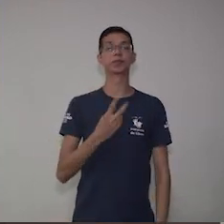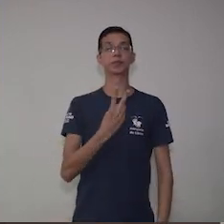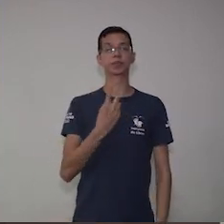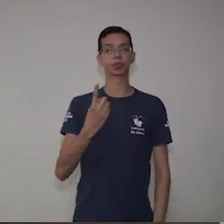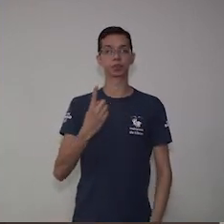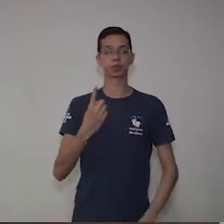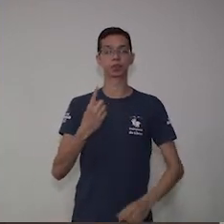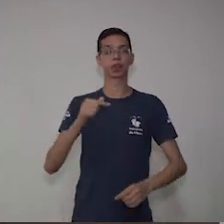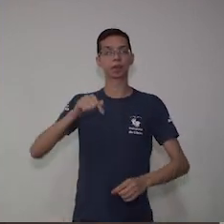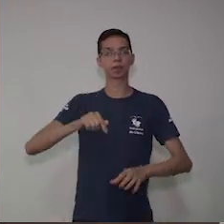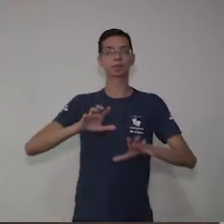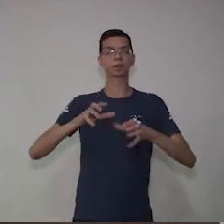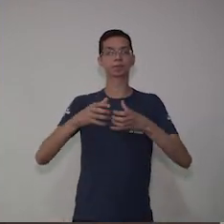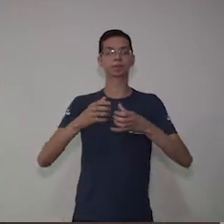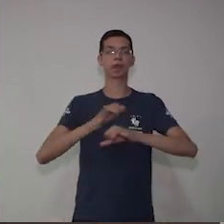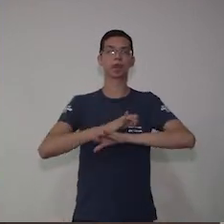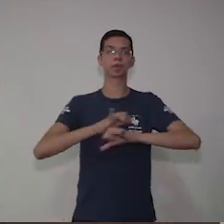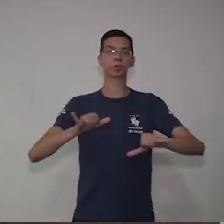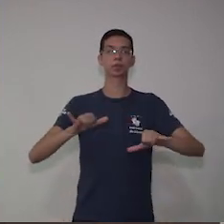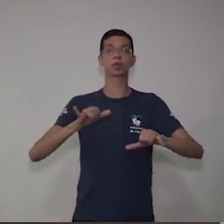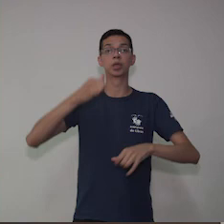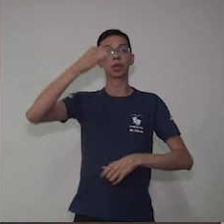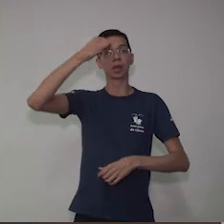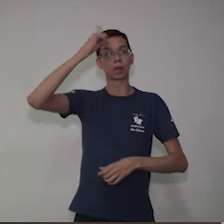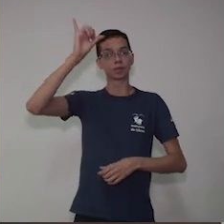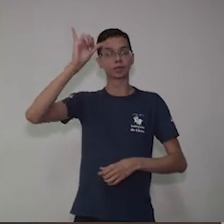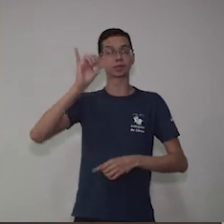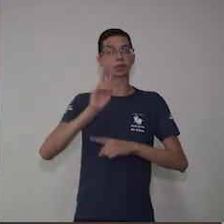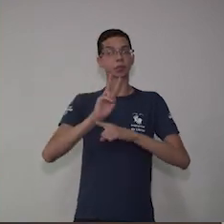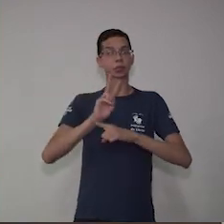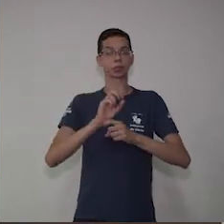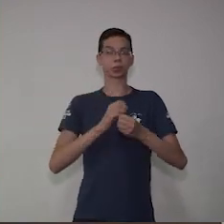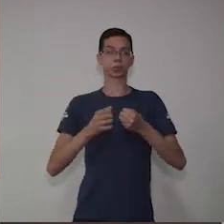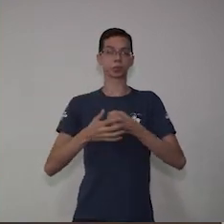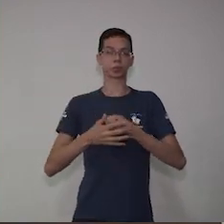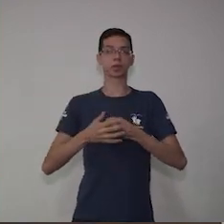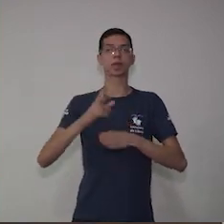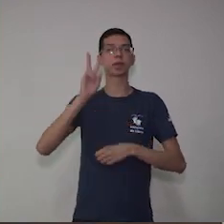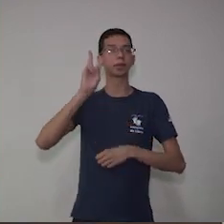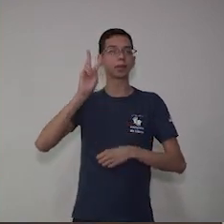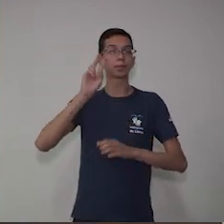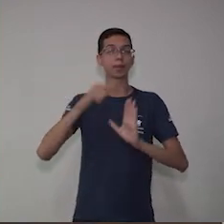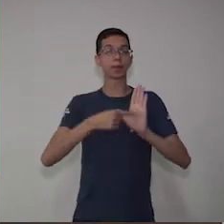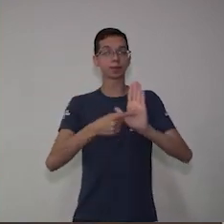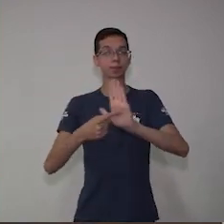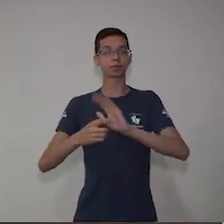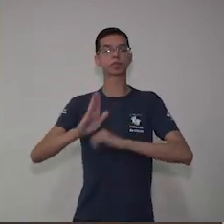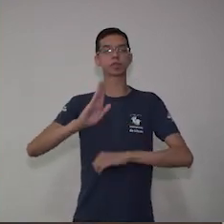anúncio de medidas de combate ao coronavírus, e a gente lembra que a apresentação feita aqui